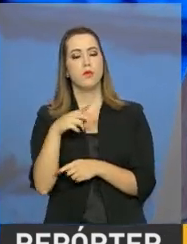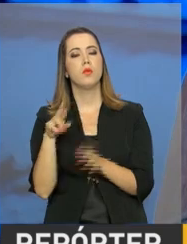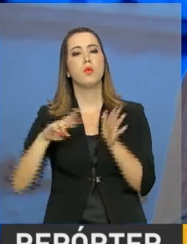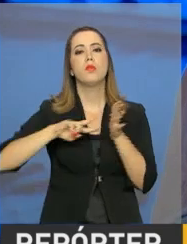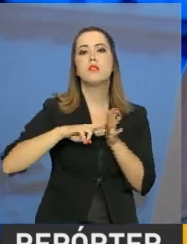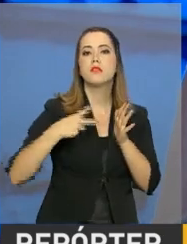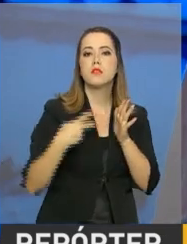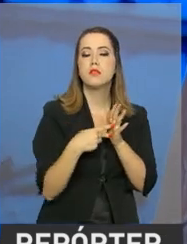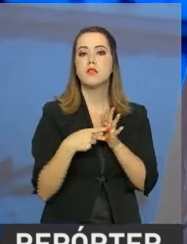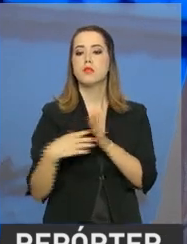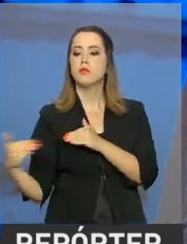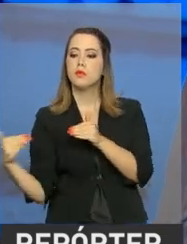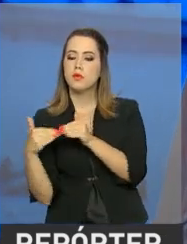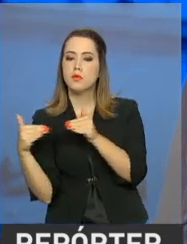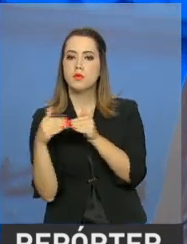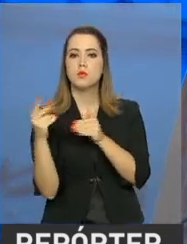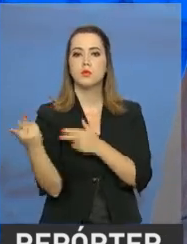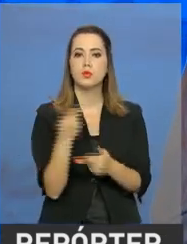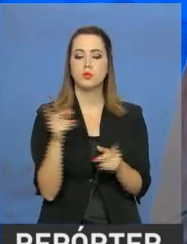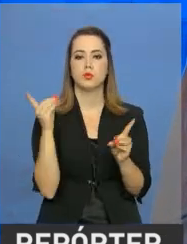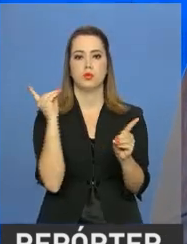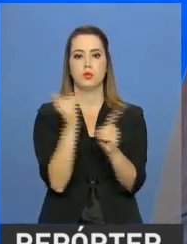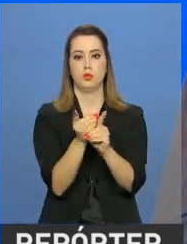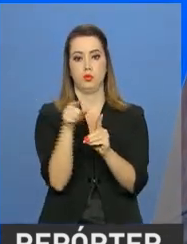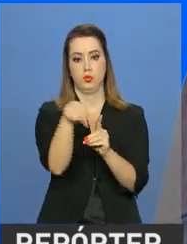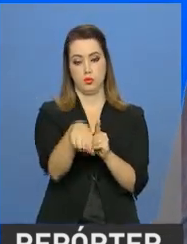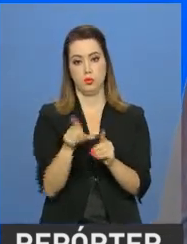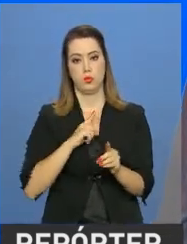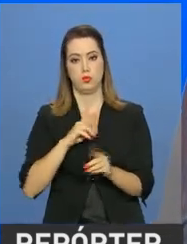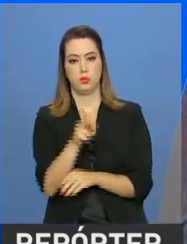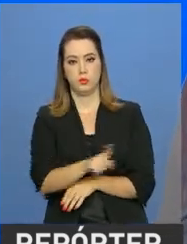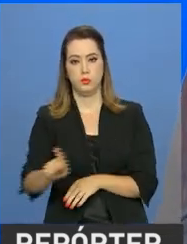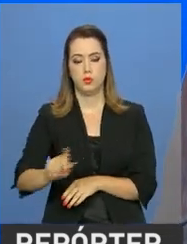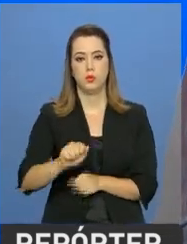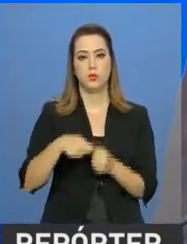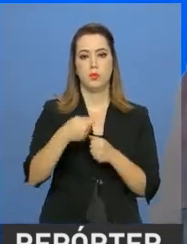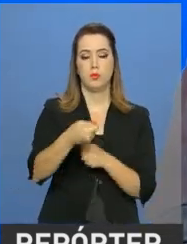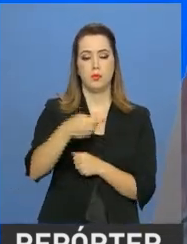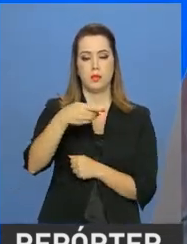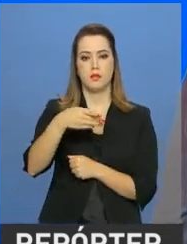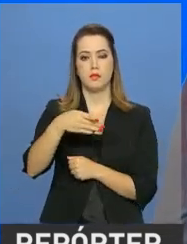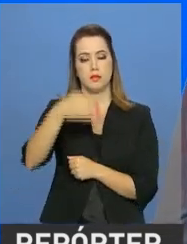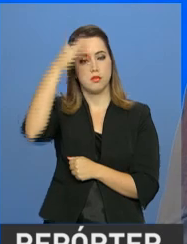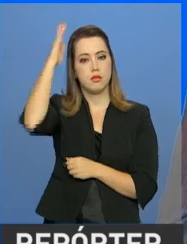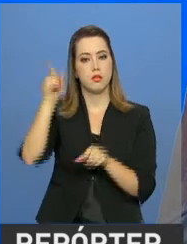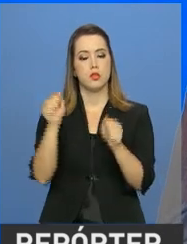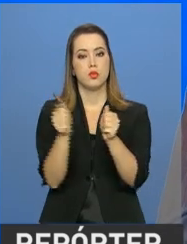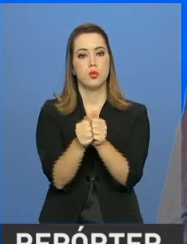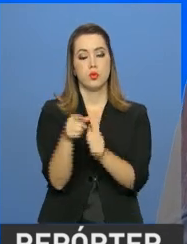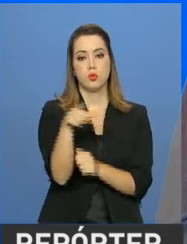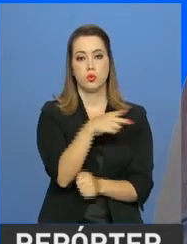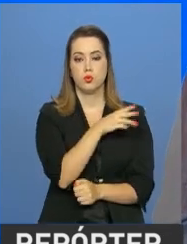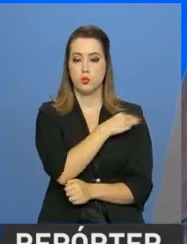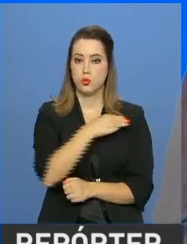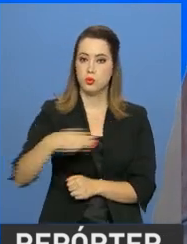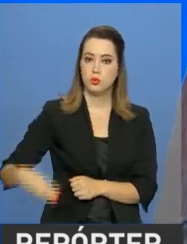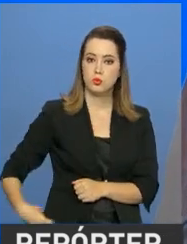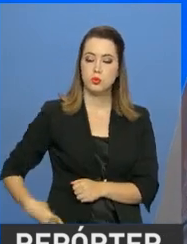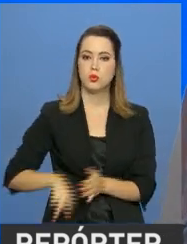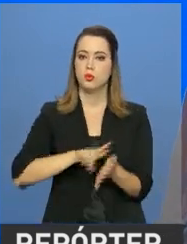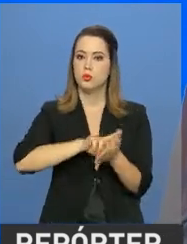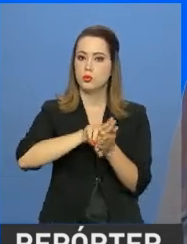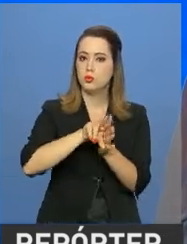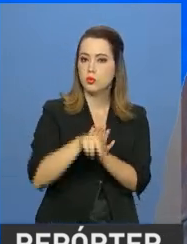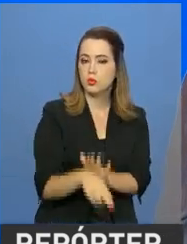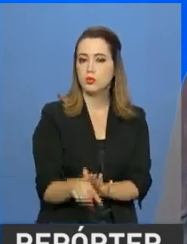Brasil e China durante esse encontro. O presidente e os ministros da Fazenda, da Agricultura e dos Transportes, Portos